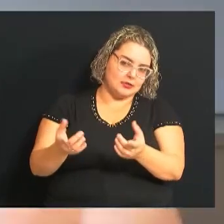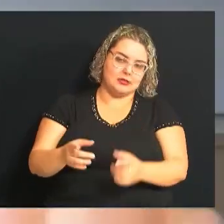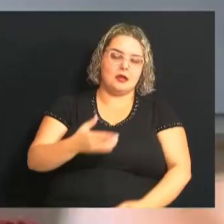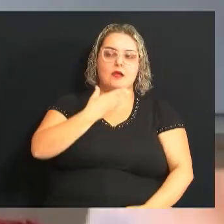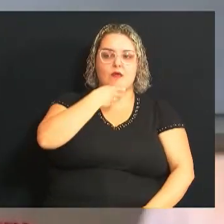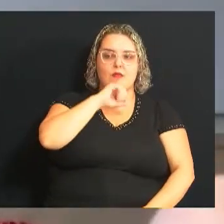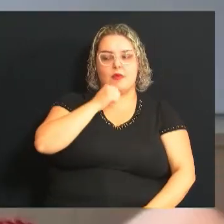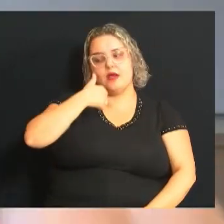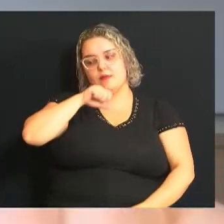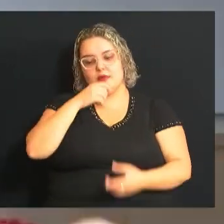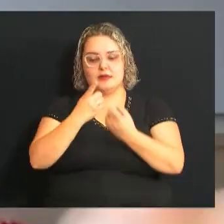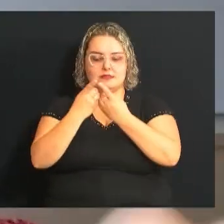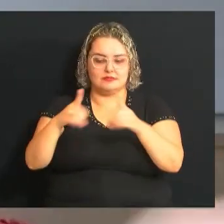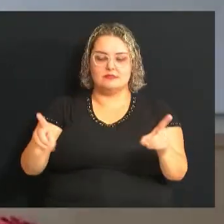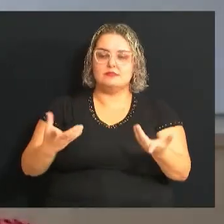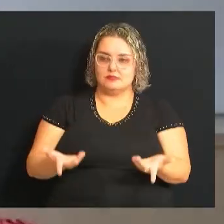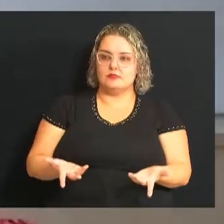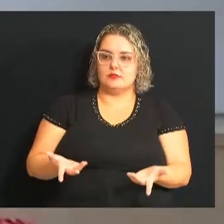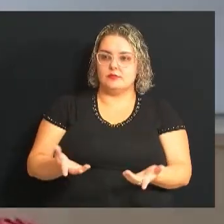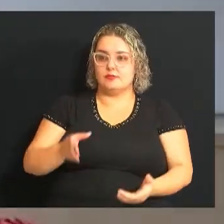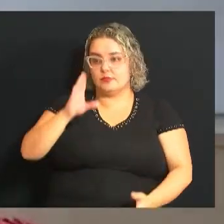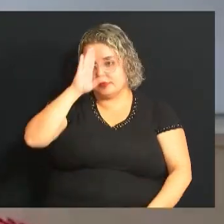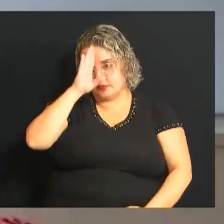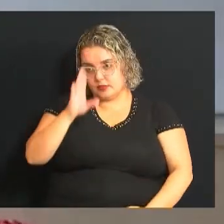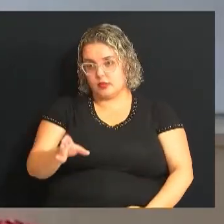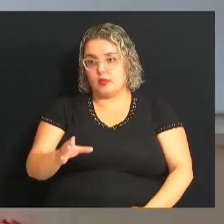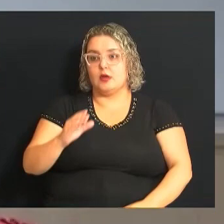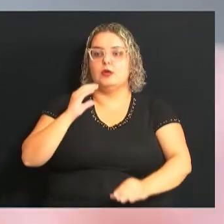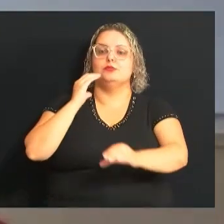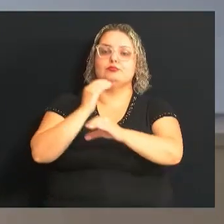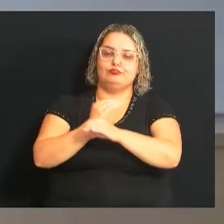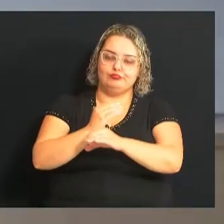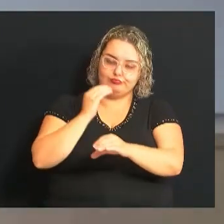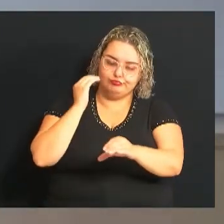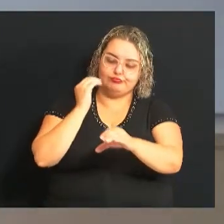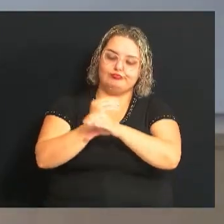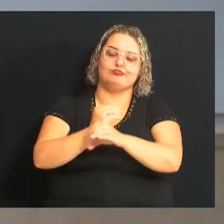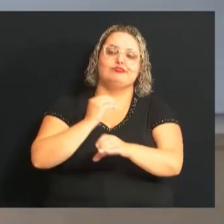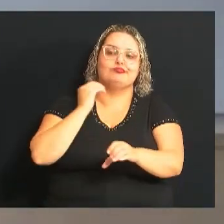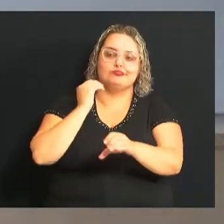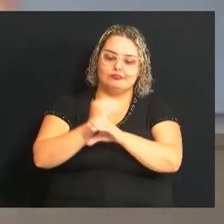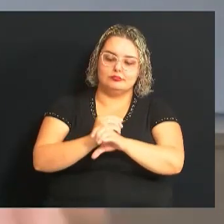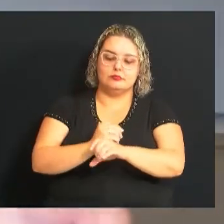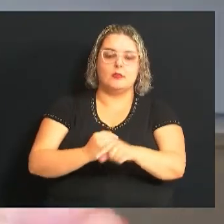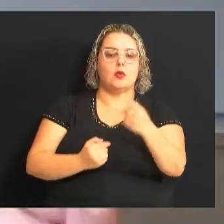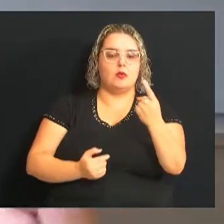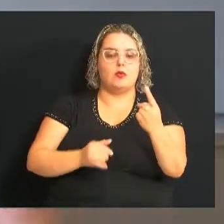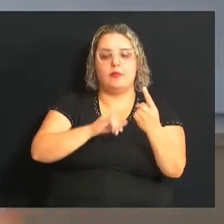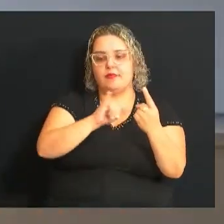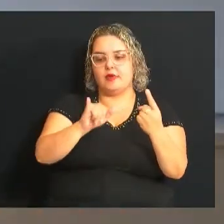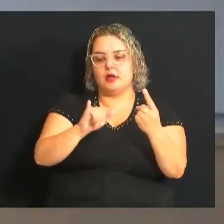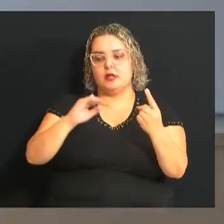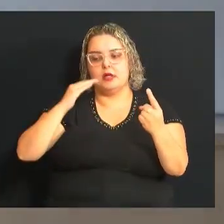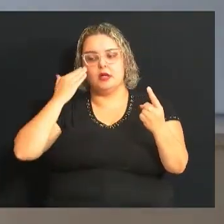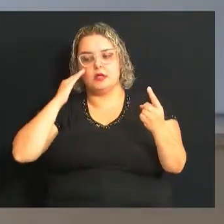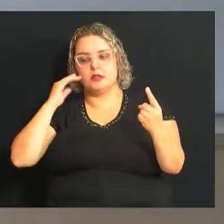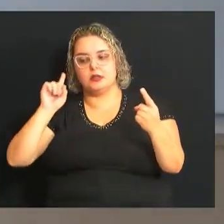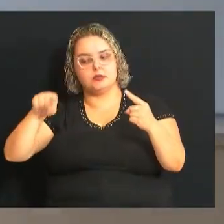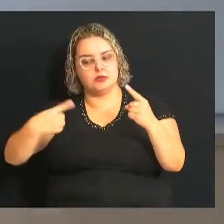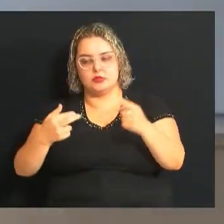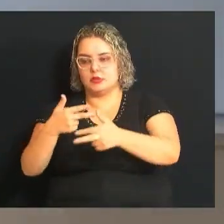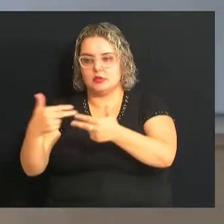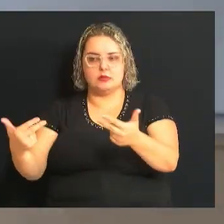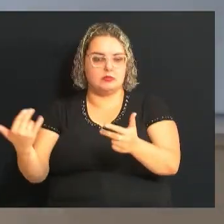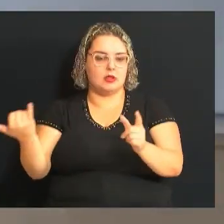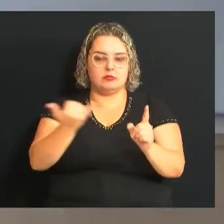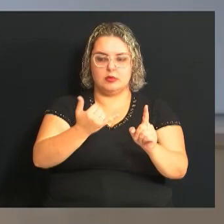Olha, o principal são problemas de comunicação, realmente. Um fala uma coisa, outro entende outra, ou usa um meio